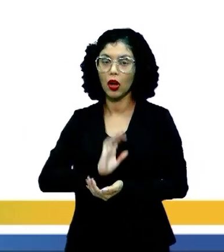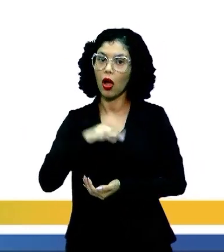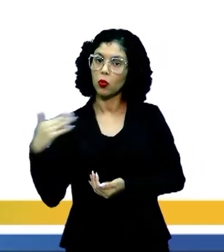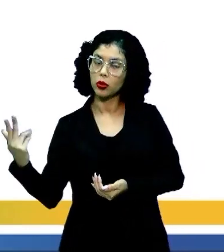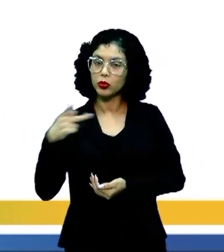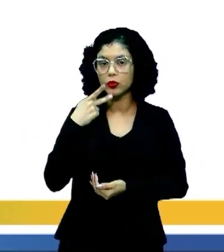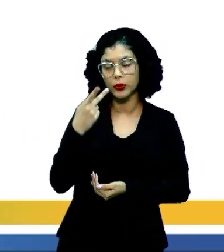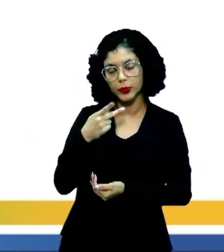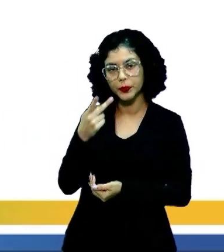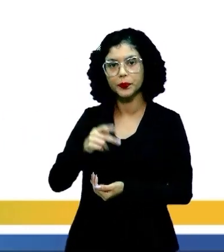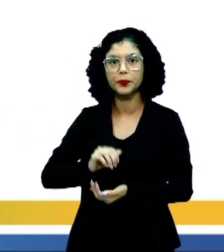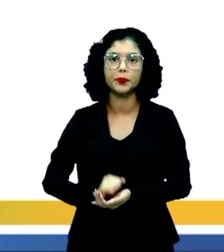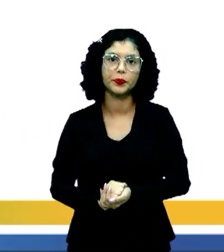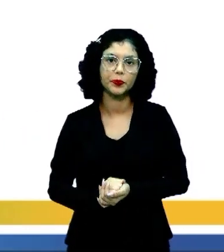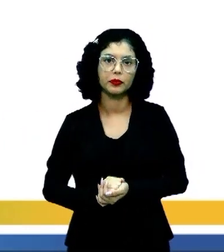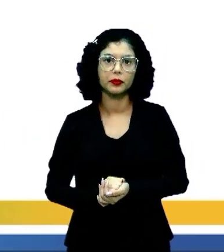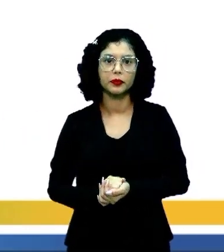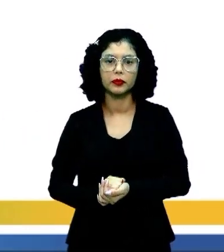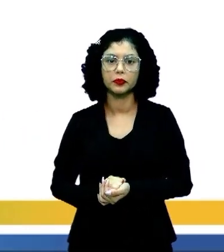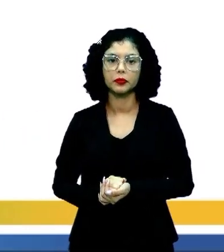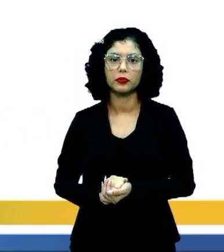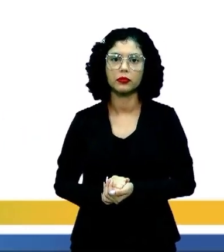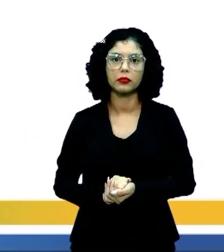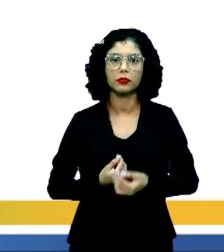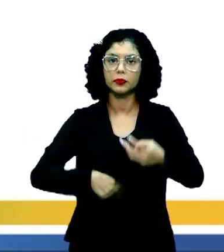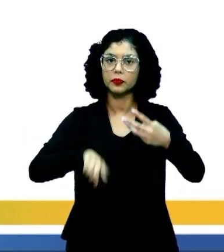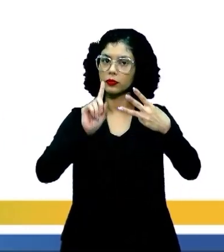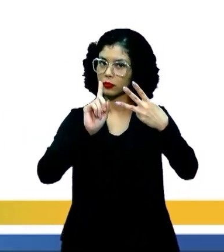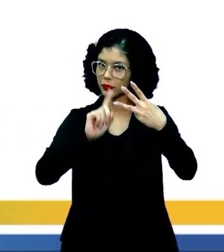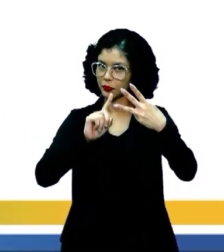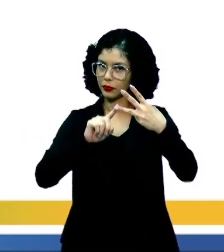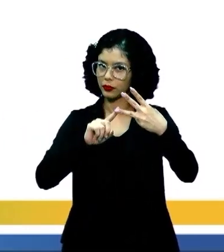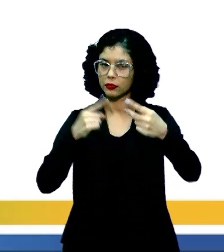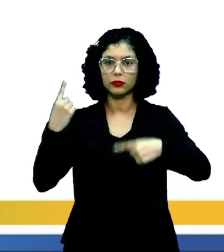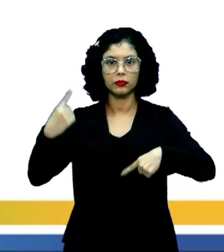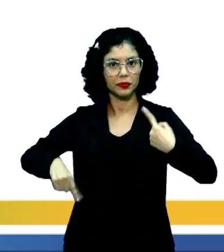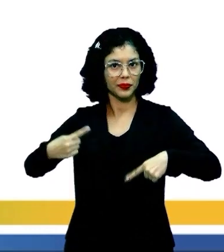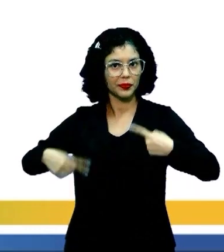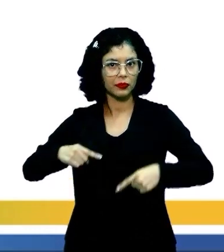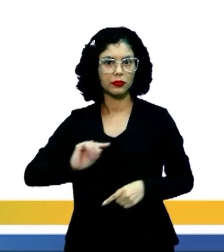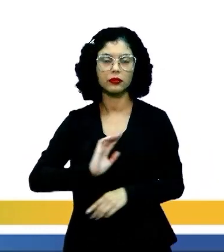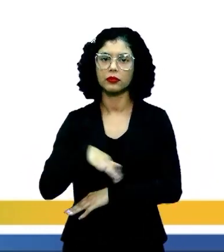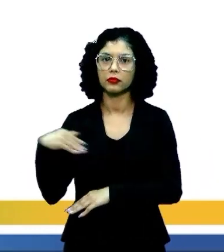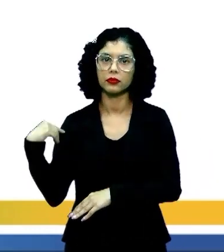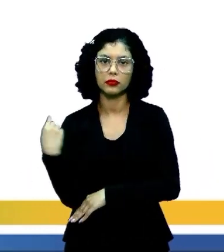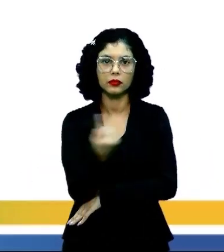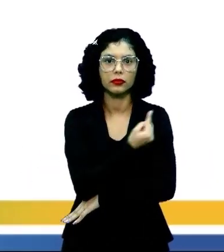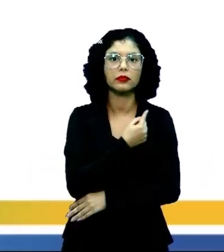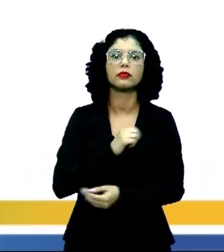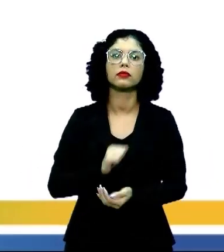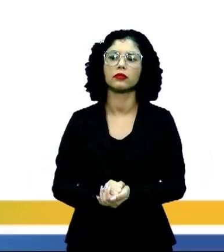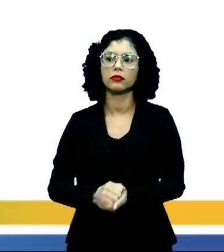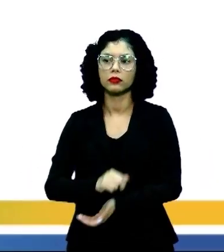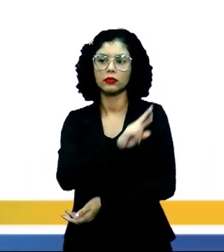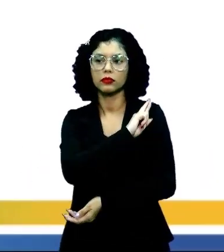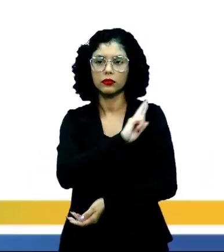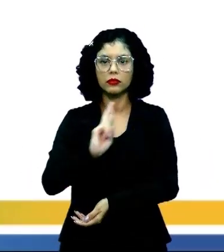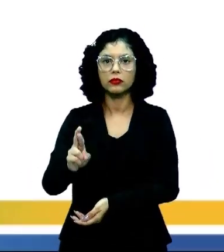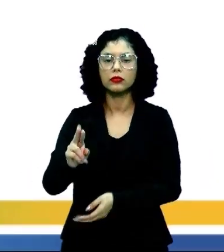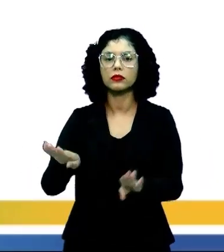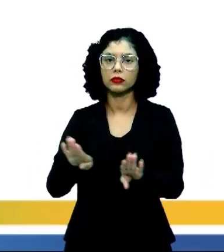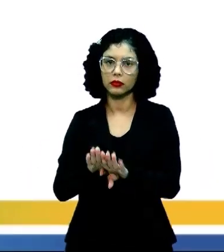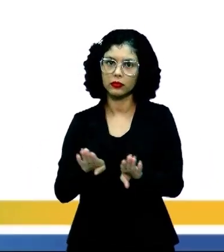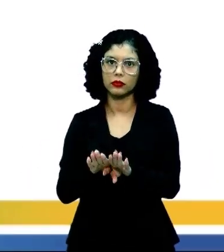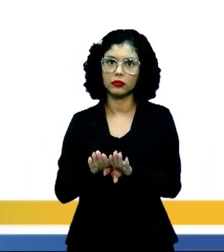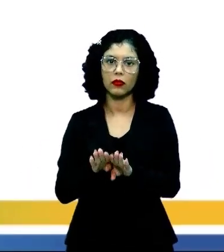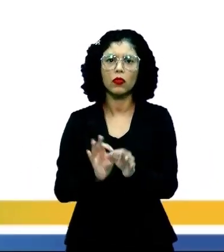nós falamos do caráter político, nós estamos falando dos deveres, estamos falando da